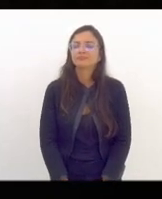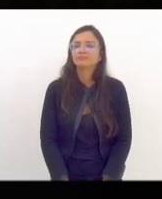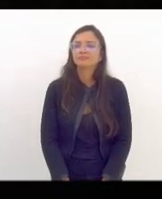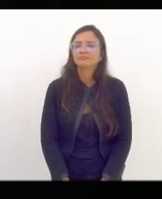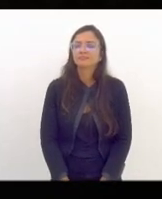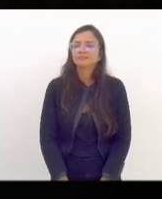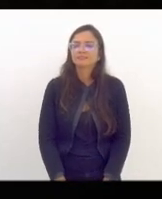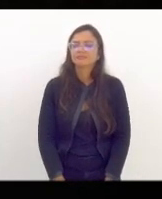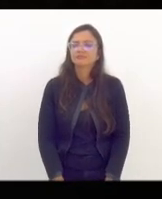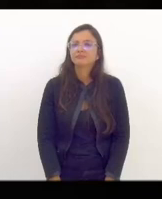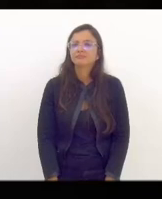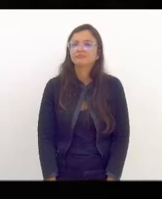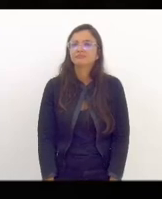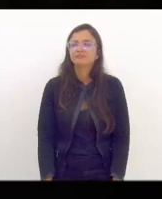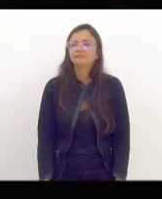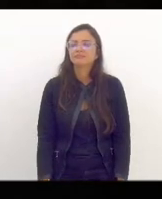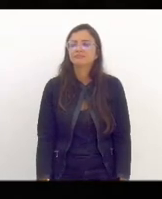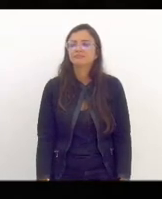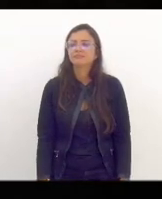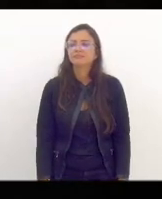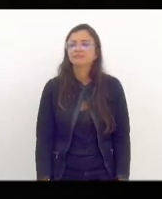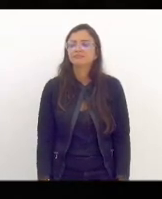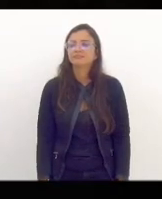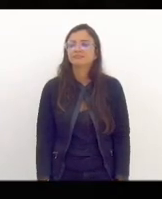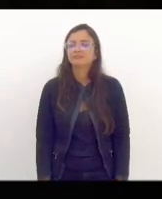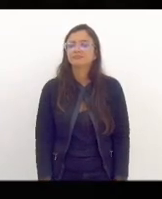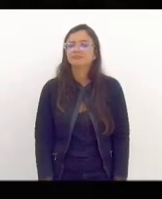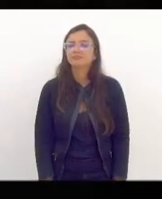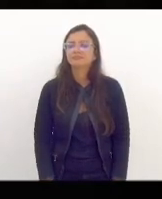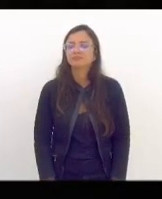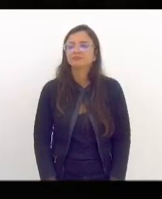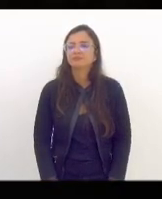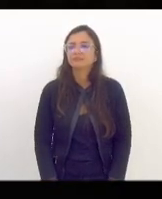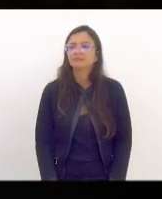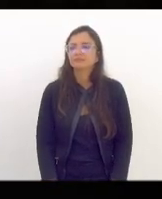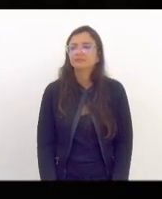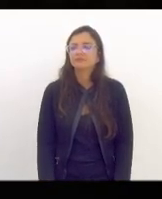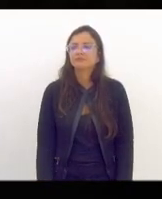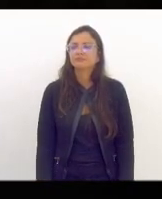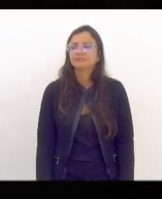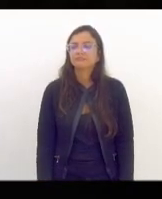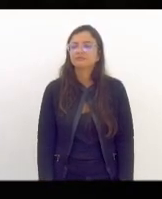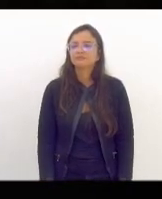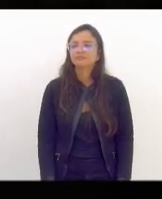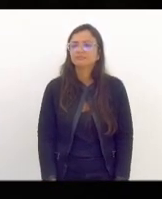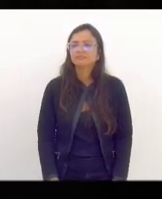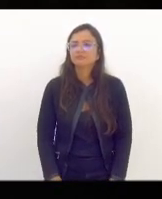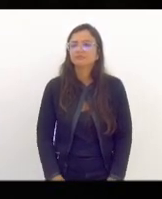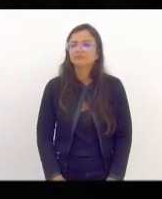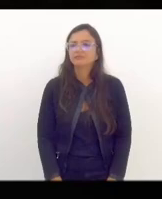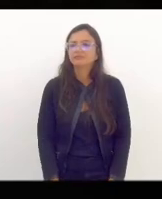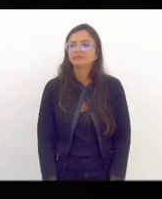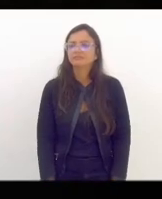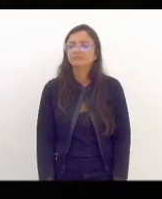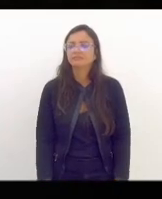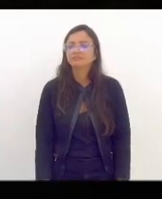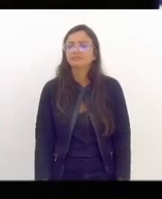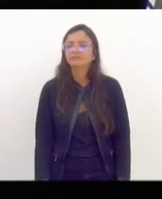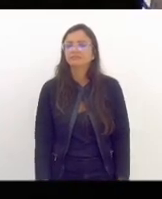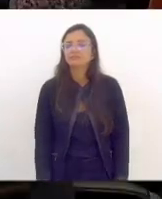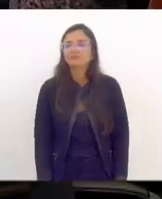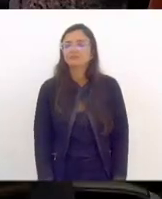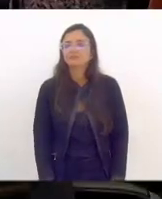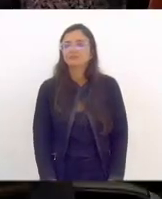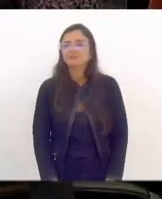às vezes é complicado mesmo vamos fazer o que dá o próximo projeto não acabou